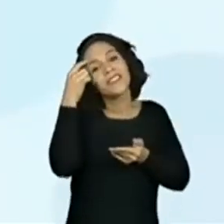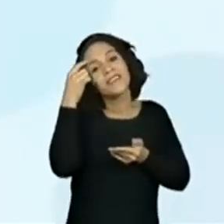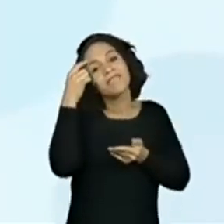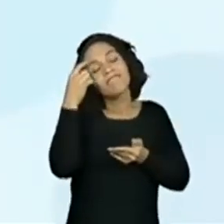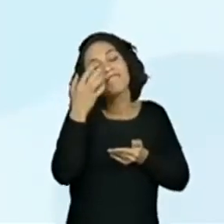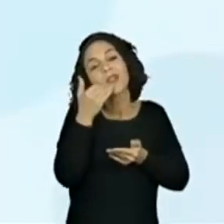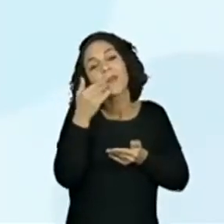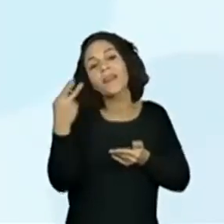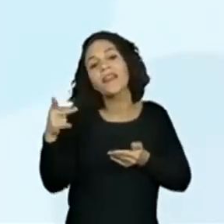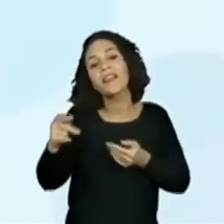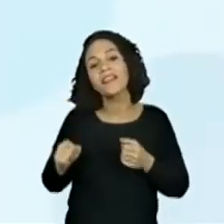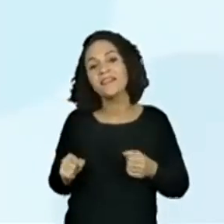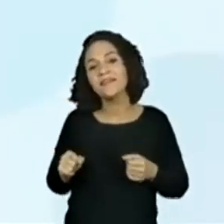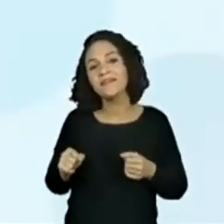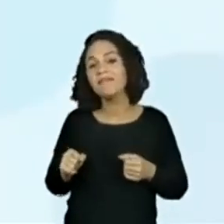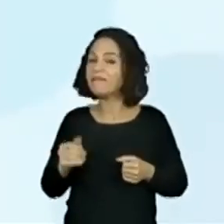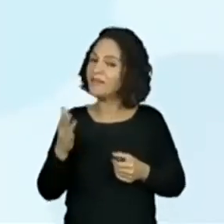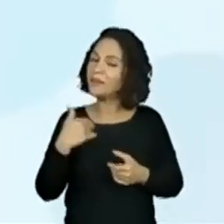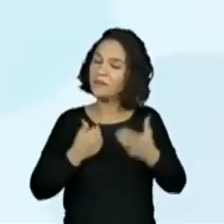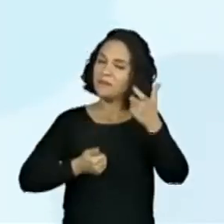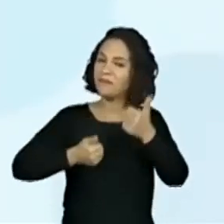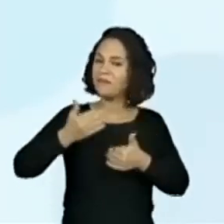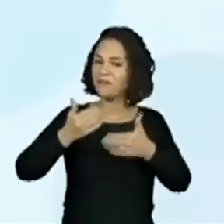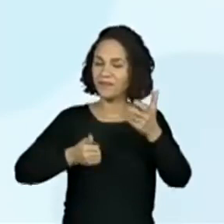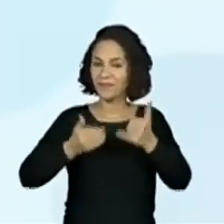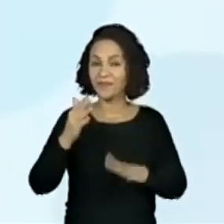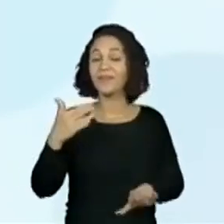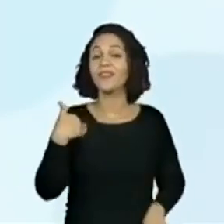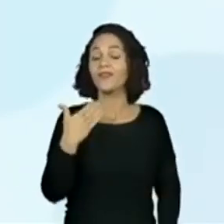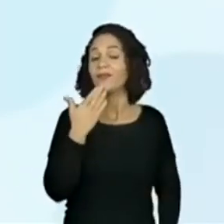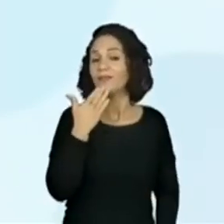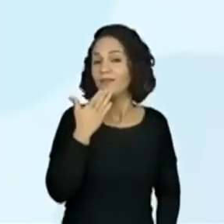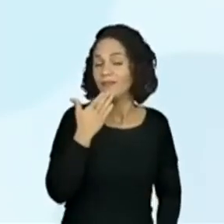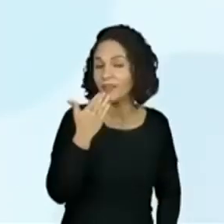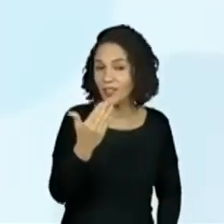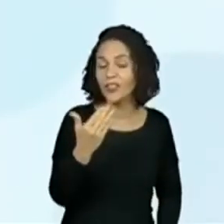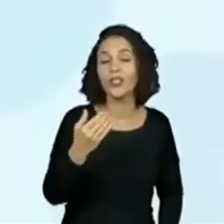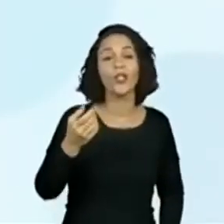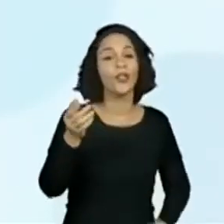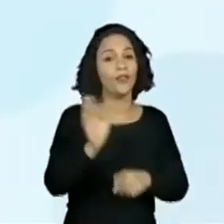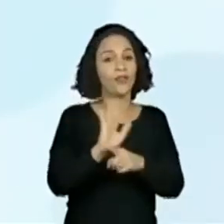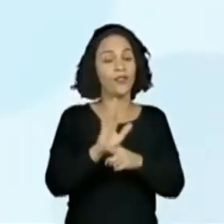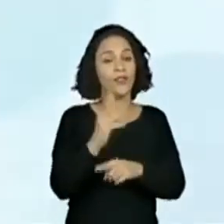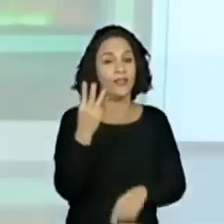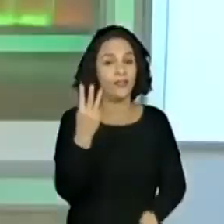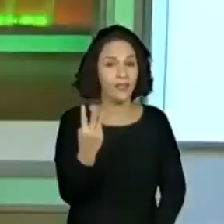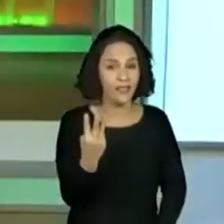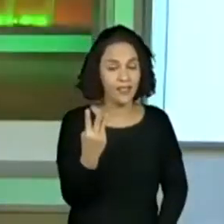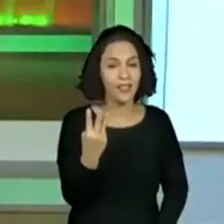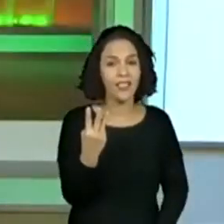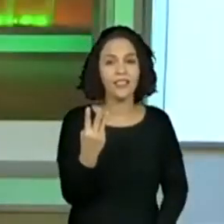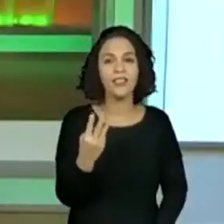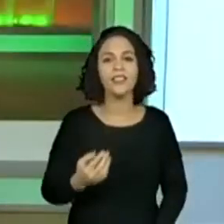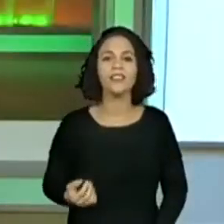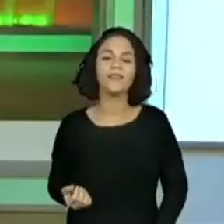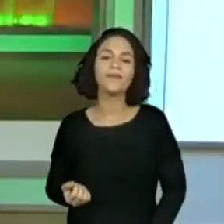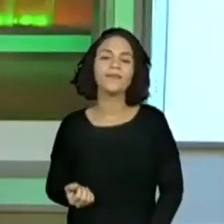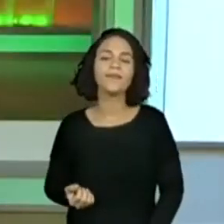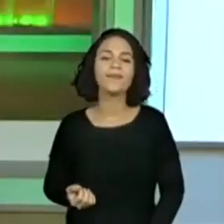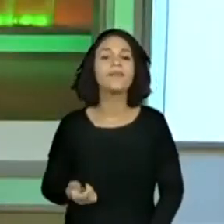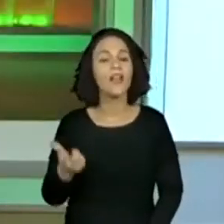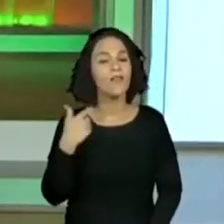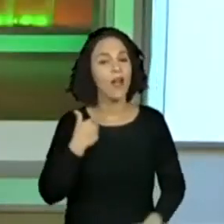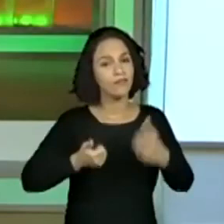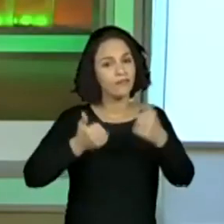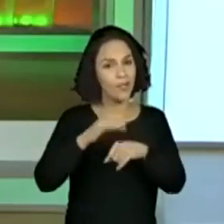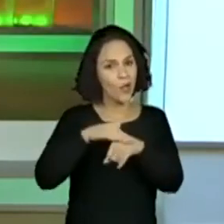inseto e a gente vai conversando sobre isso. Eu vou pedir então o VT número 3, enquanto a gente conversa e